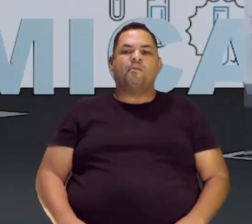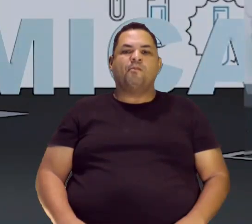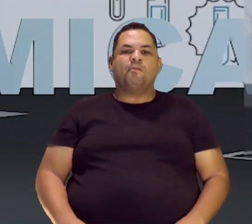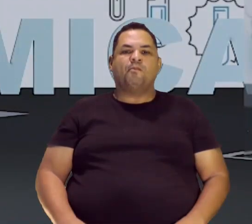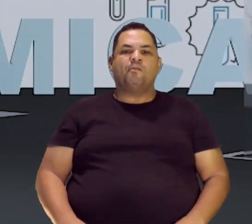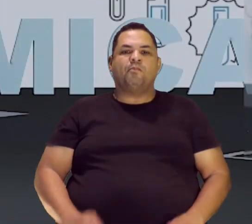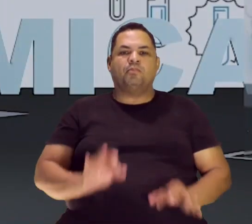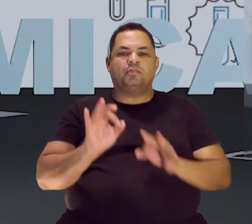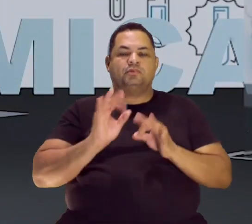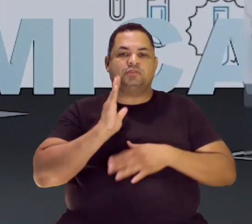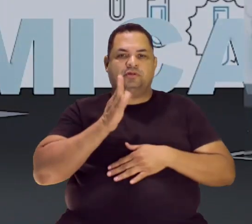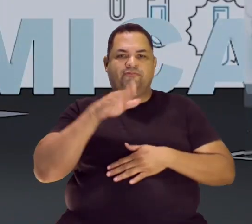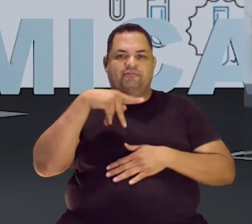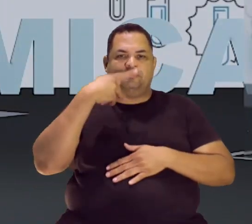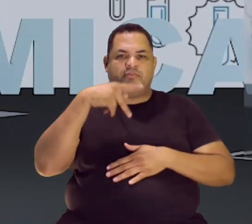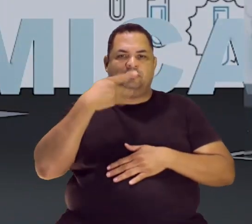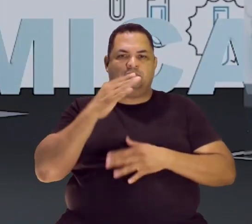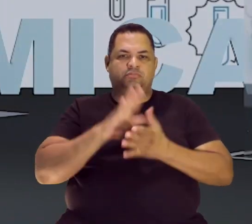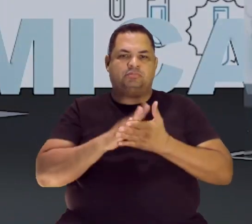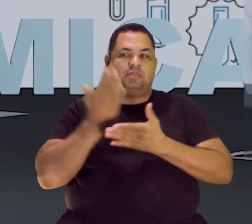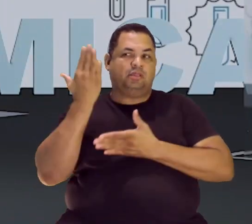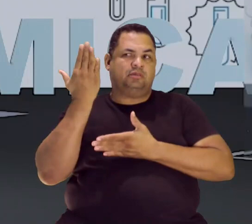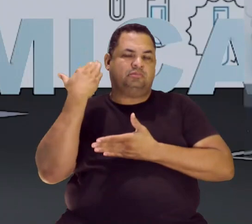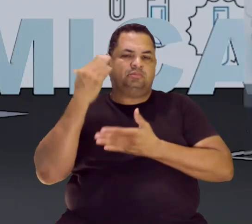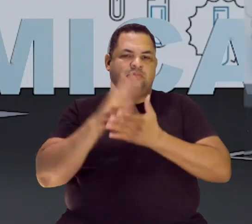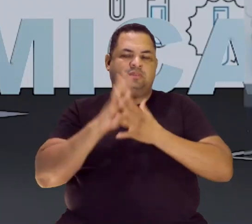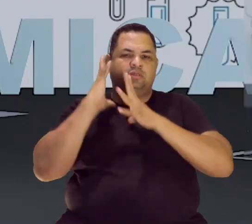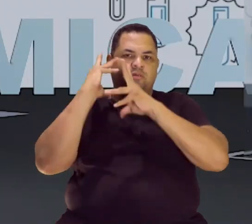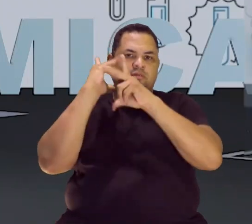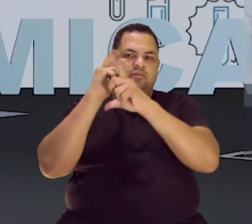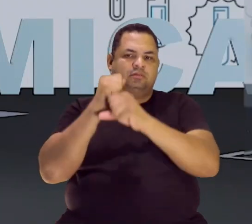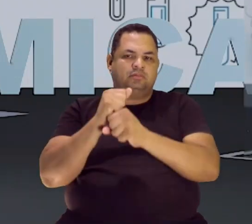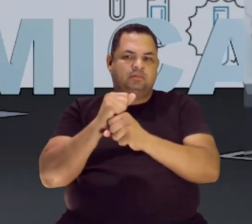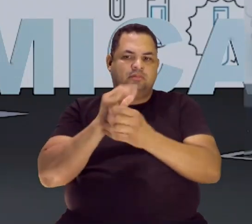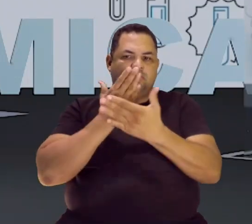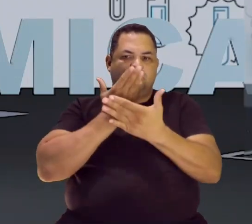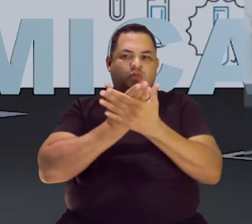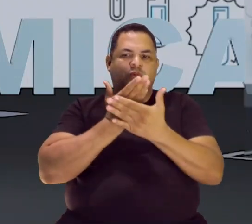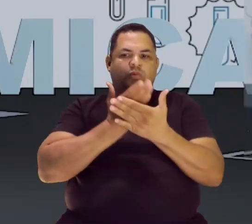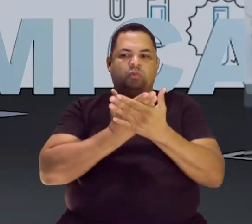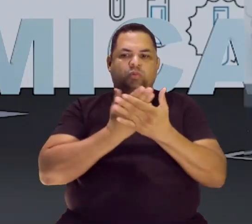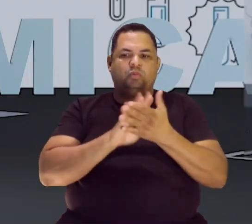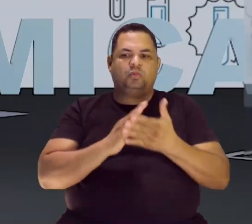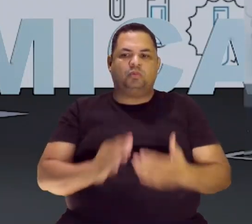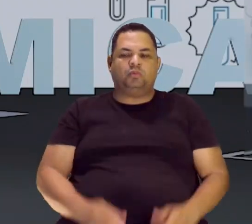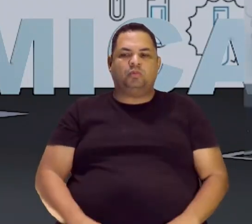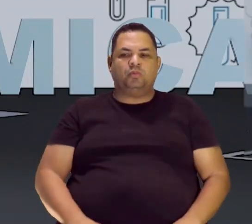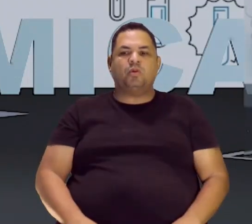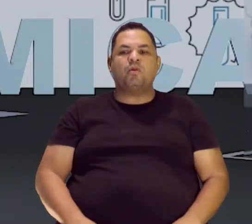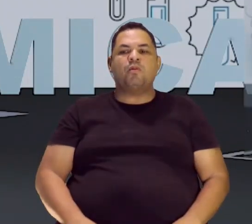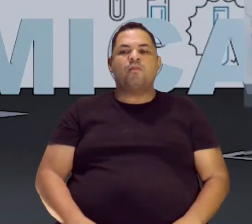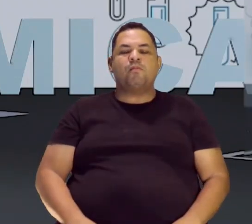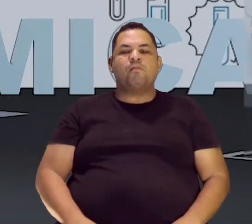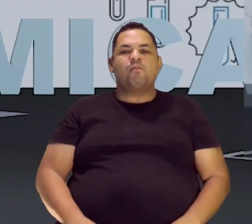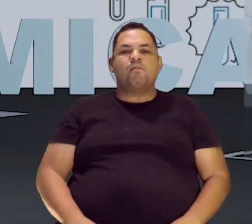Ó, conforme falei lá na revisão desta aula,